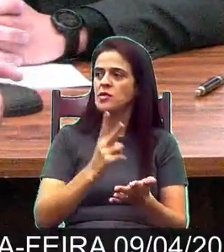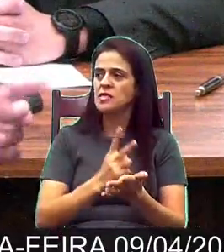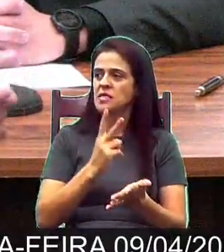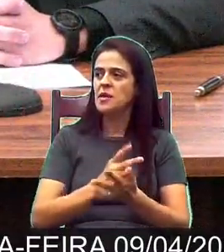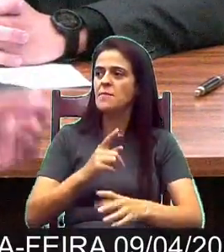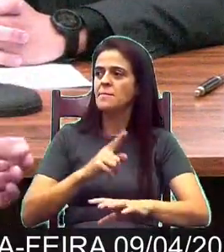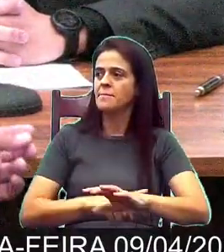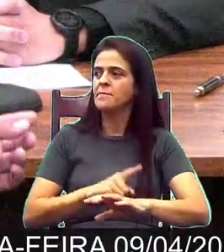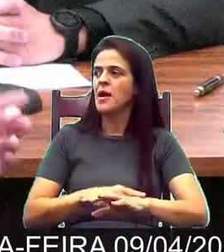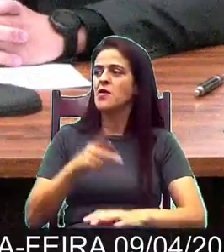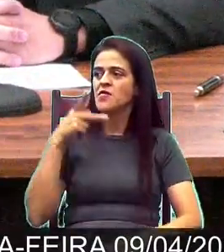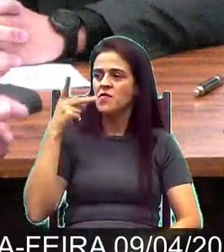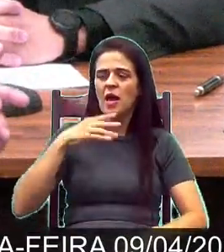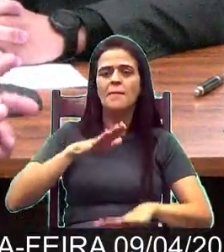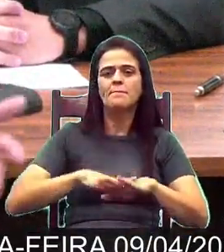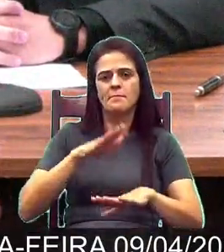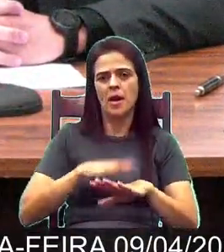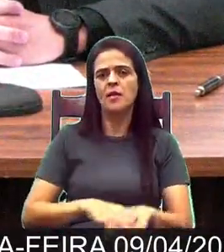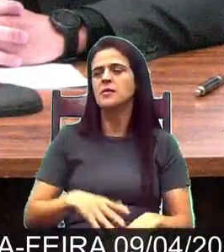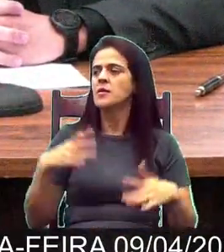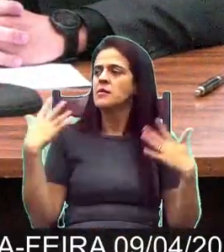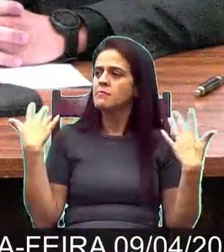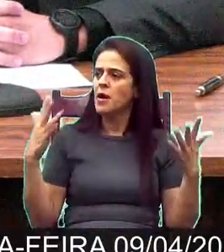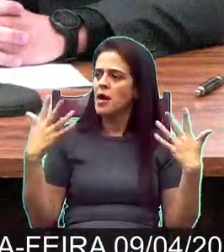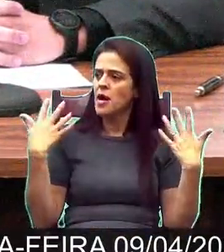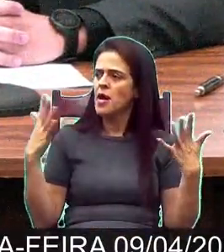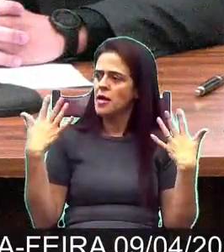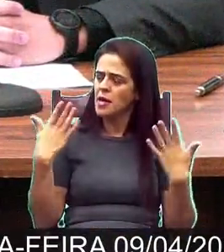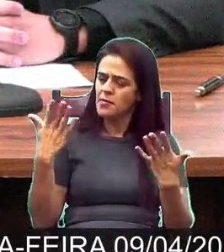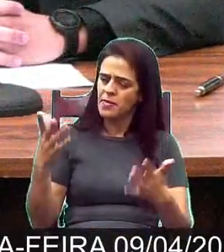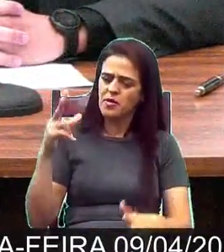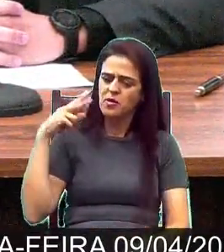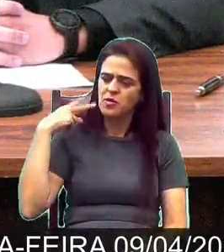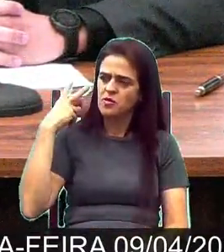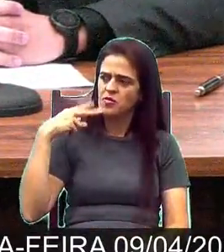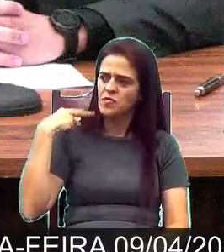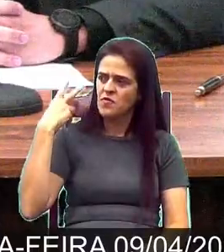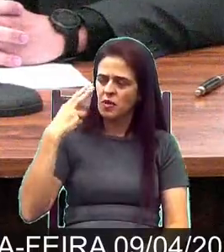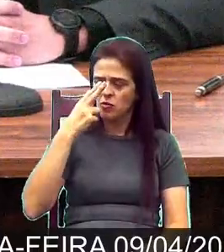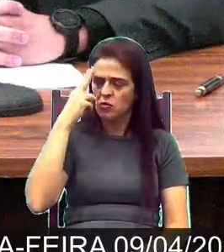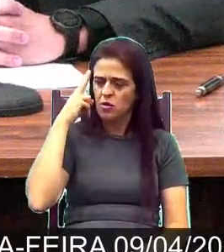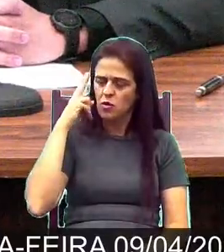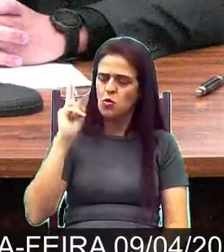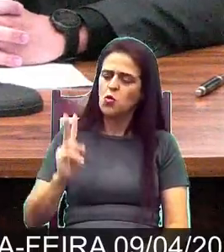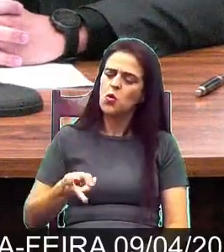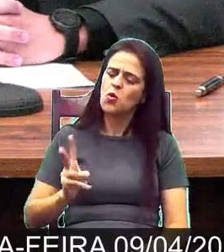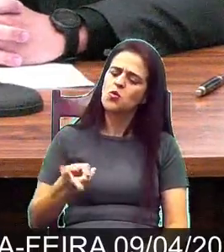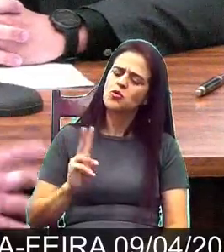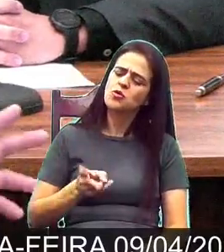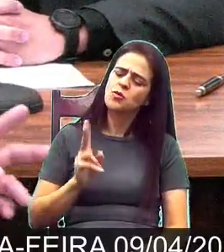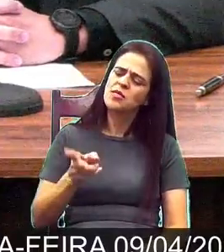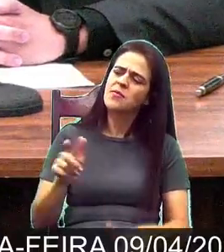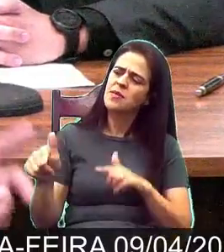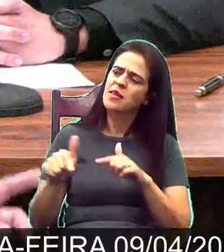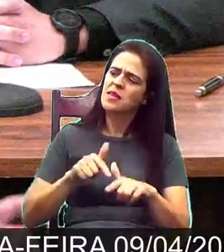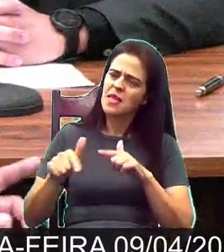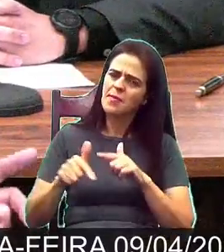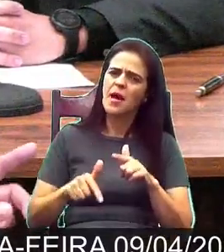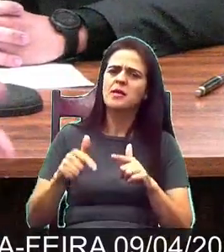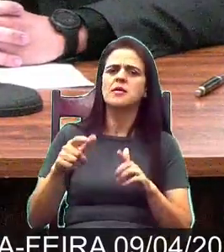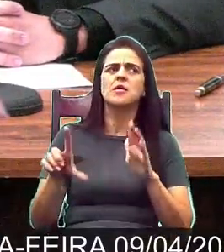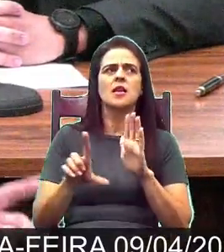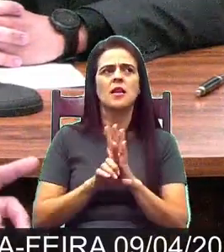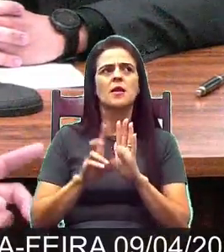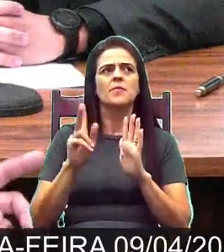gastar mais meu tempo. Parabéns, vereador Uigo. Continua assim, fazendo os